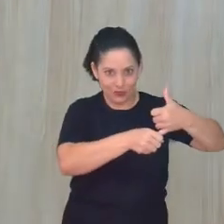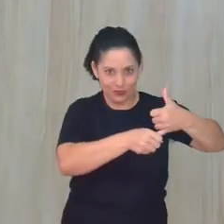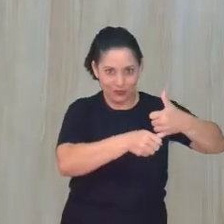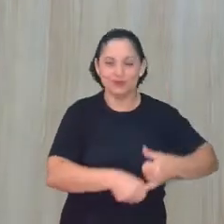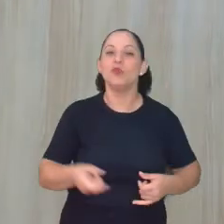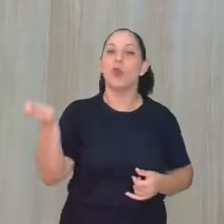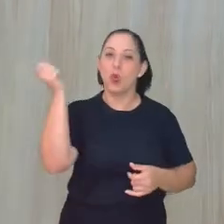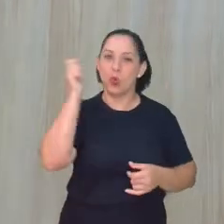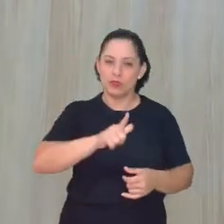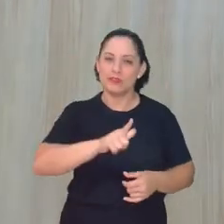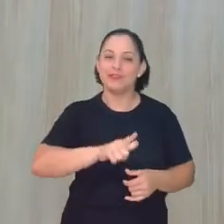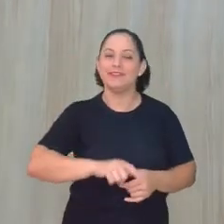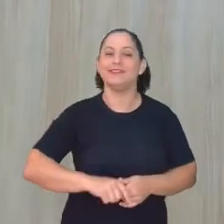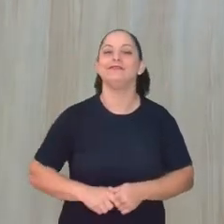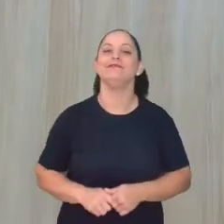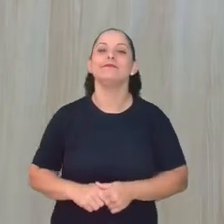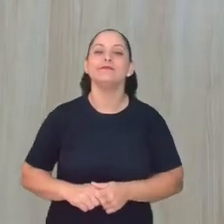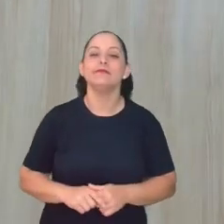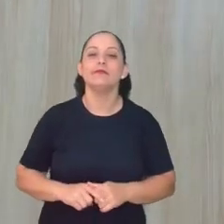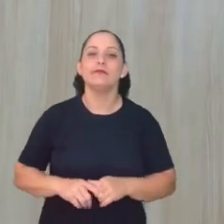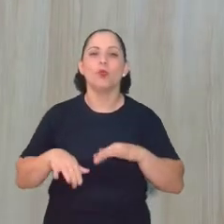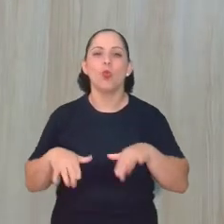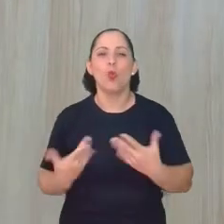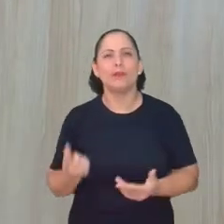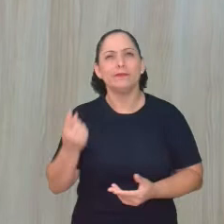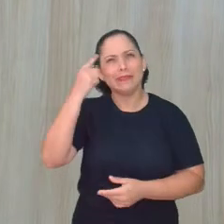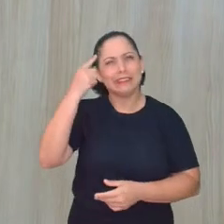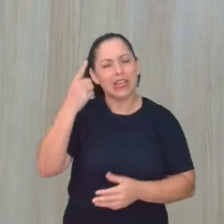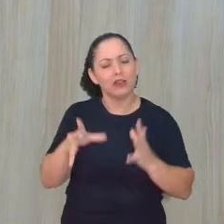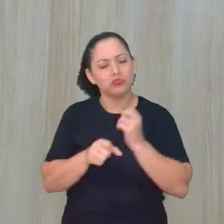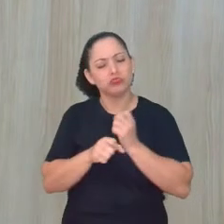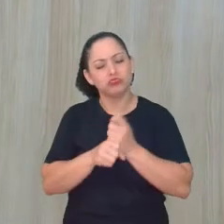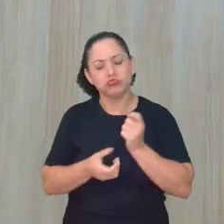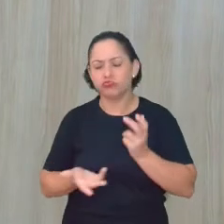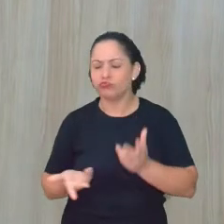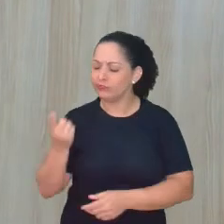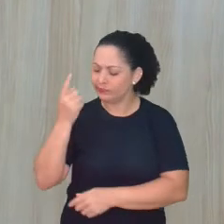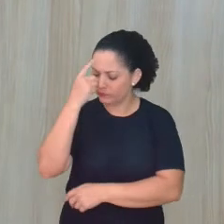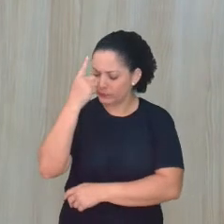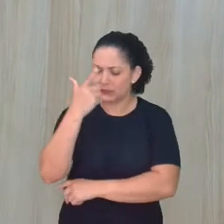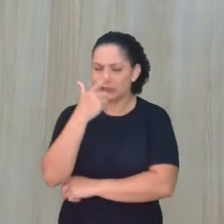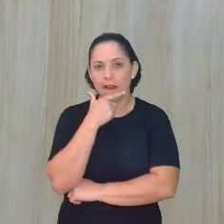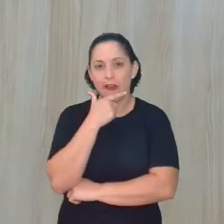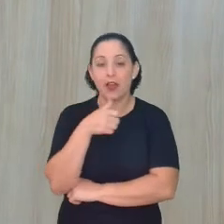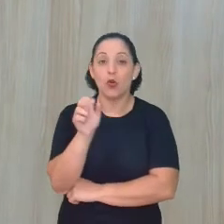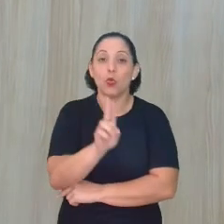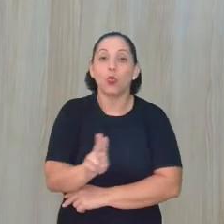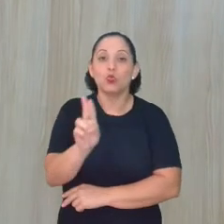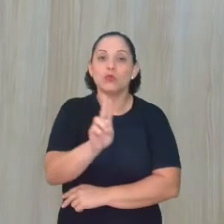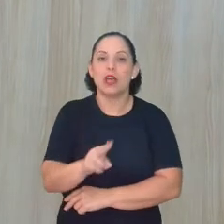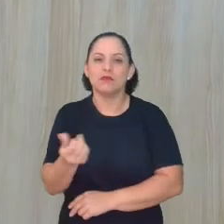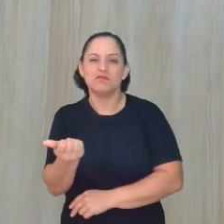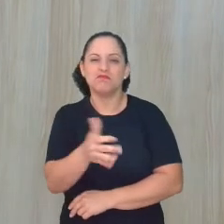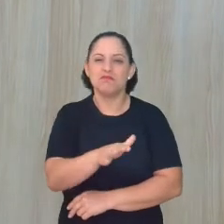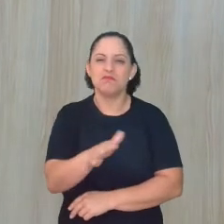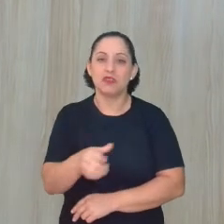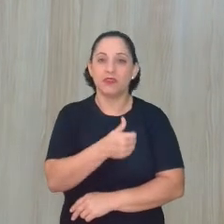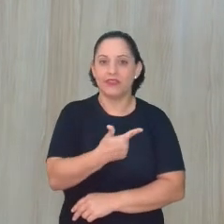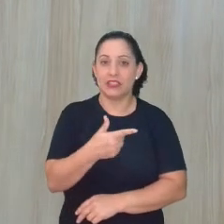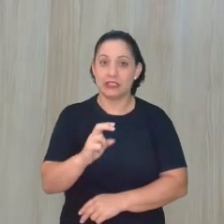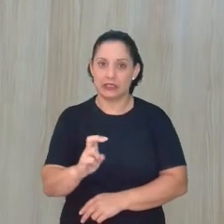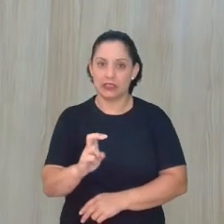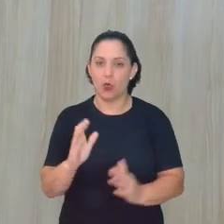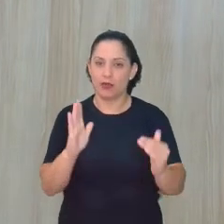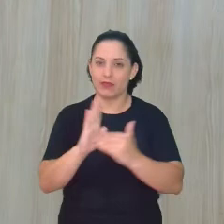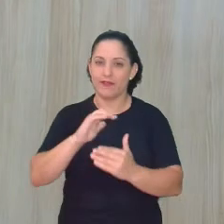no posto de gasolina, certo? Quando eu fiz os cálculos lá, eu tinha utilizado aí cerca de 25 a